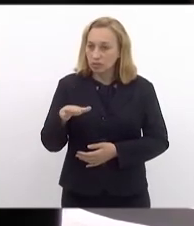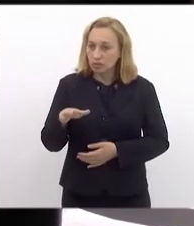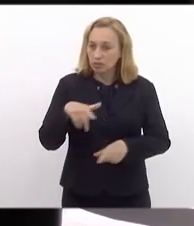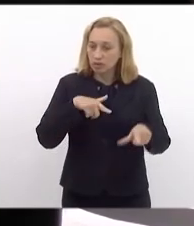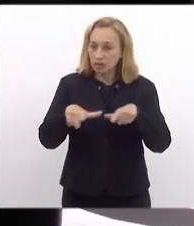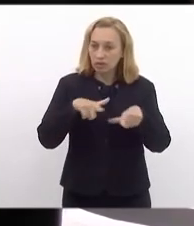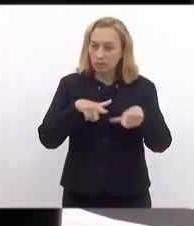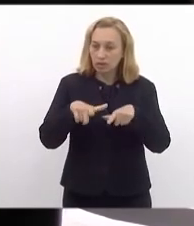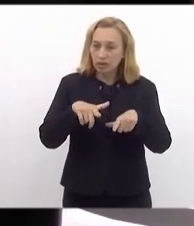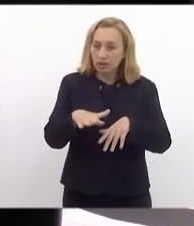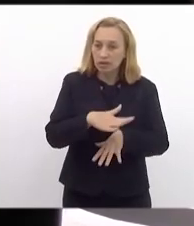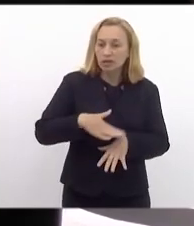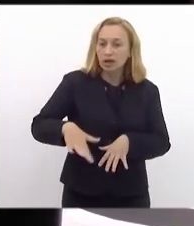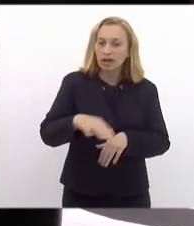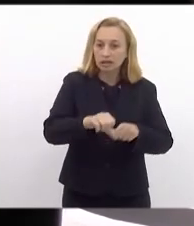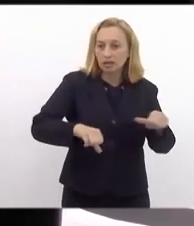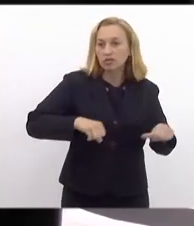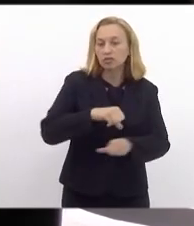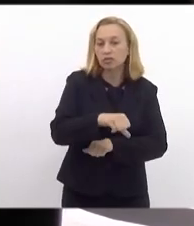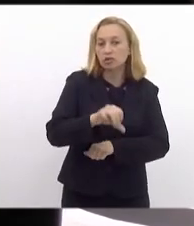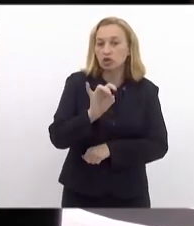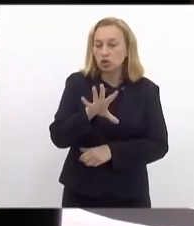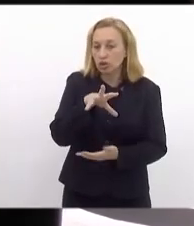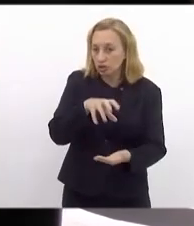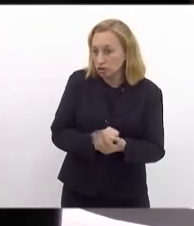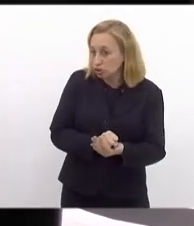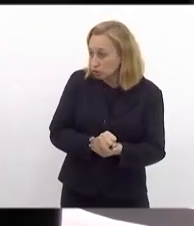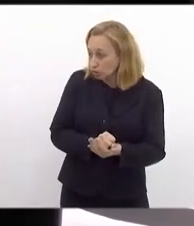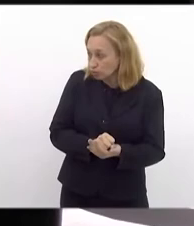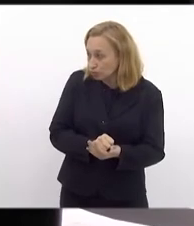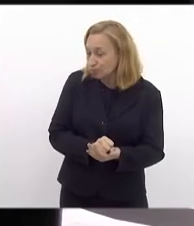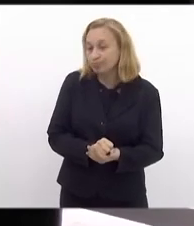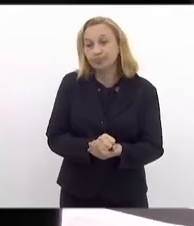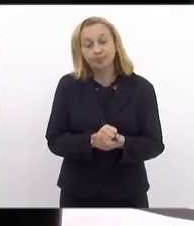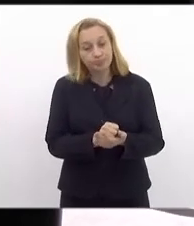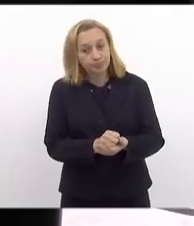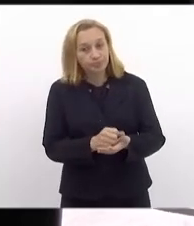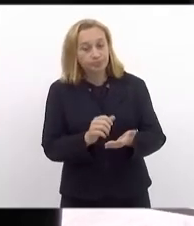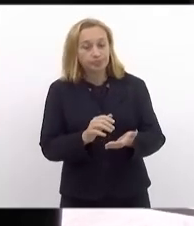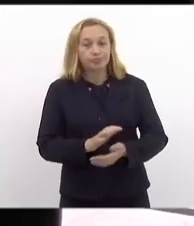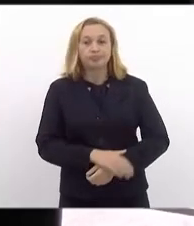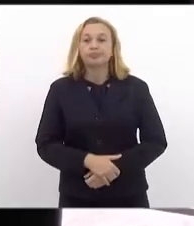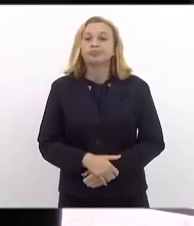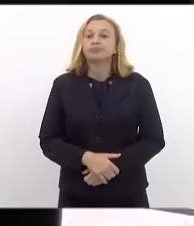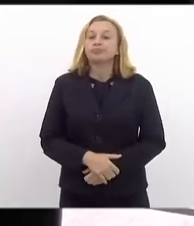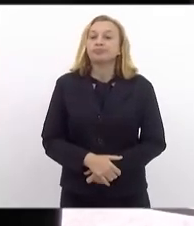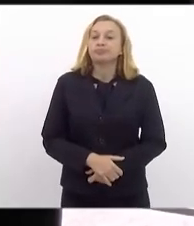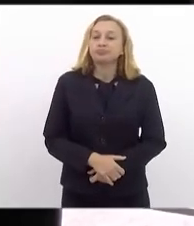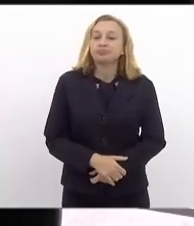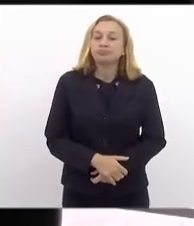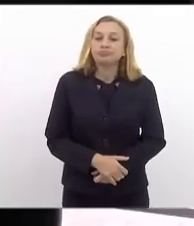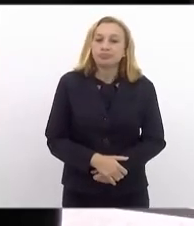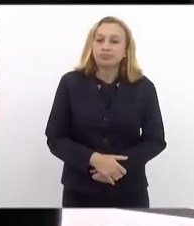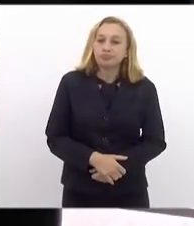empregos na indústria de transformação só o registro desta tá dela mais nada bom